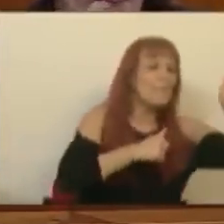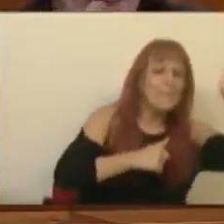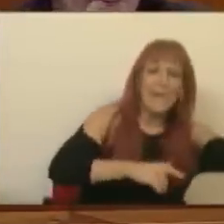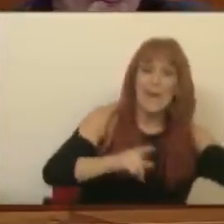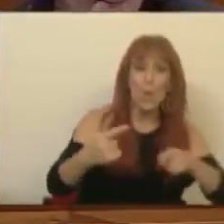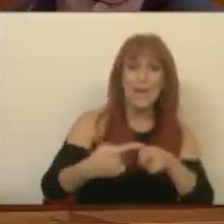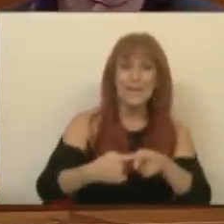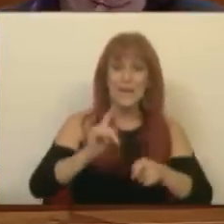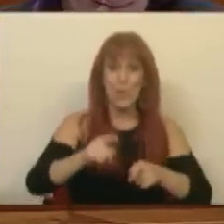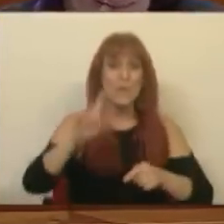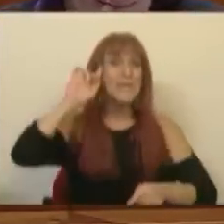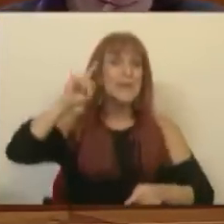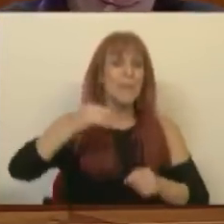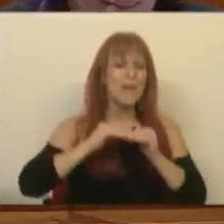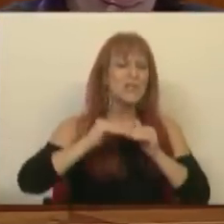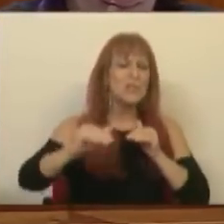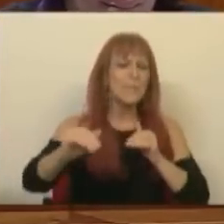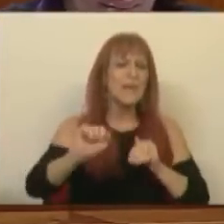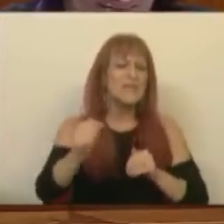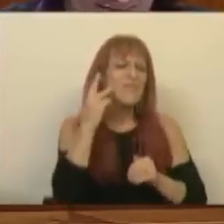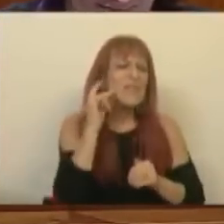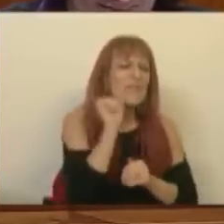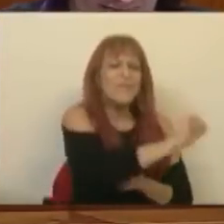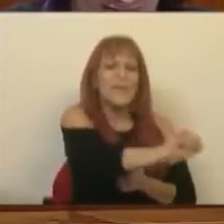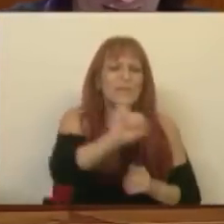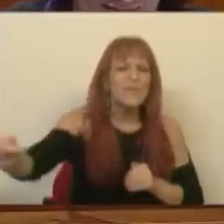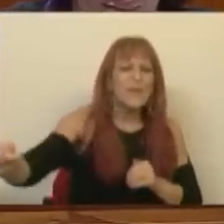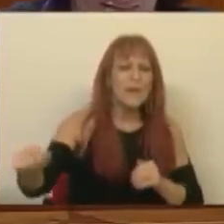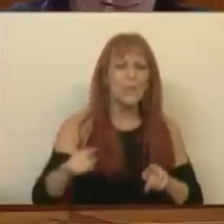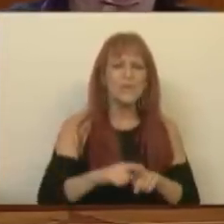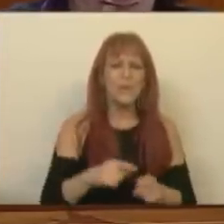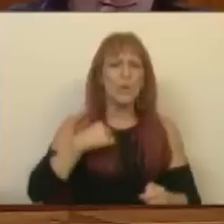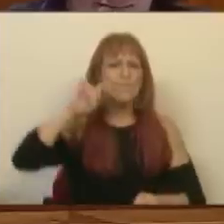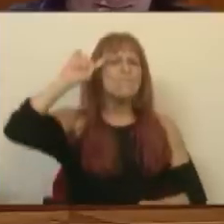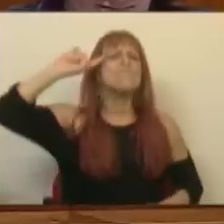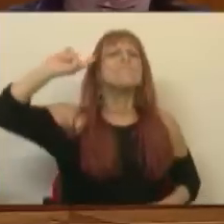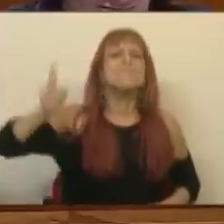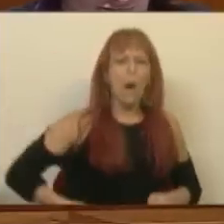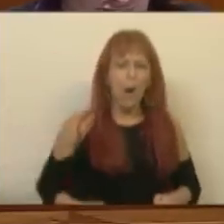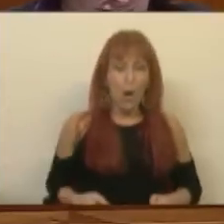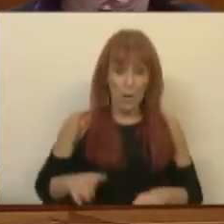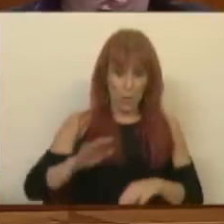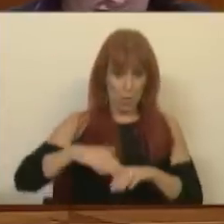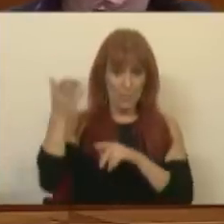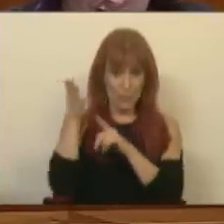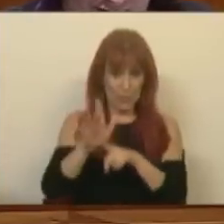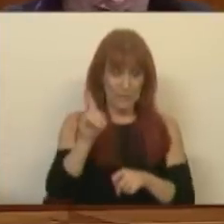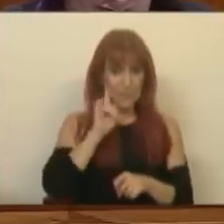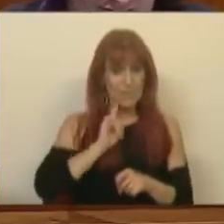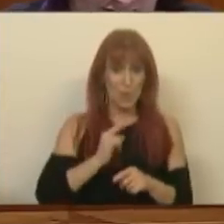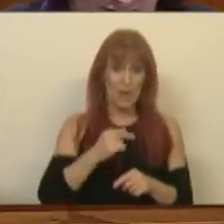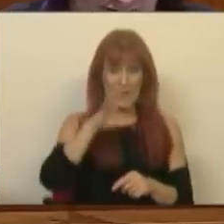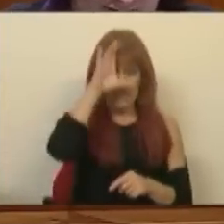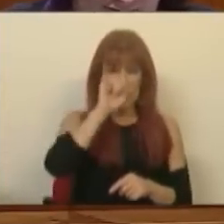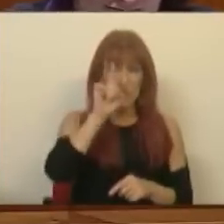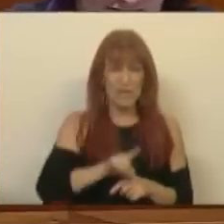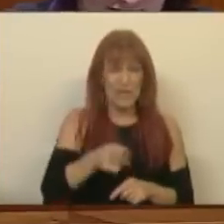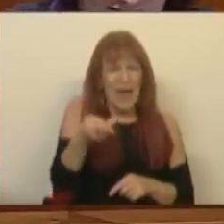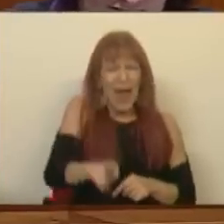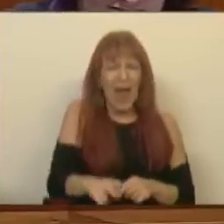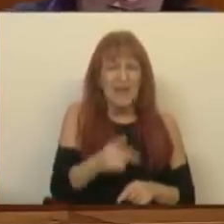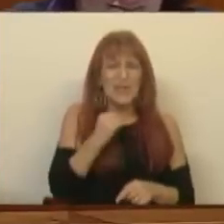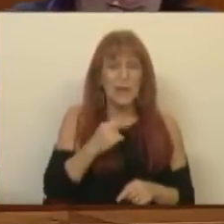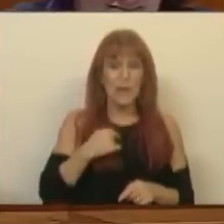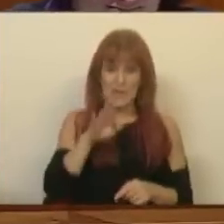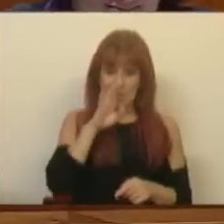interessa mesmo é saber a estabilidade da sua vida e aquilo que ficaram a saber com o exemplo da senhora trança é que se algum dia